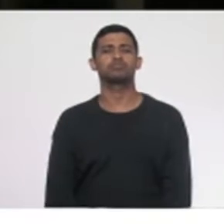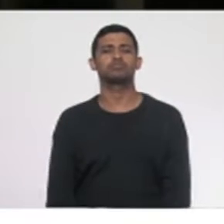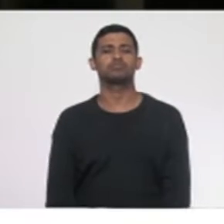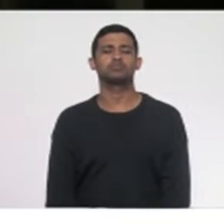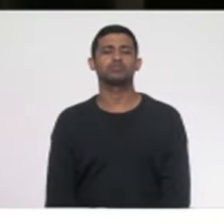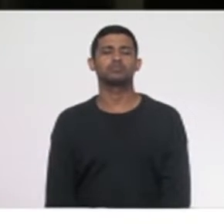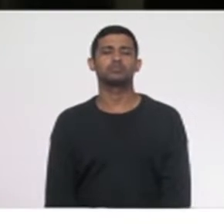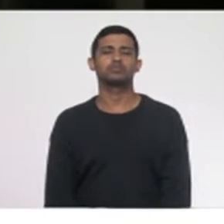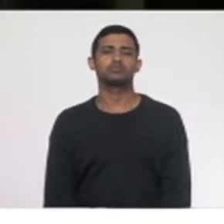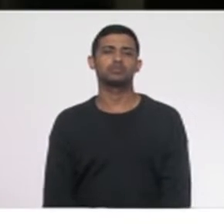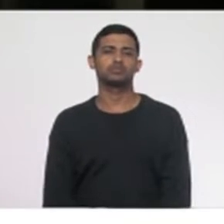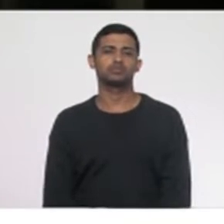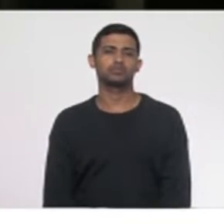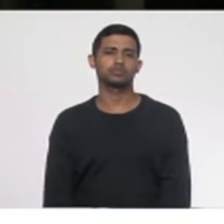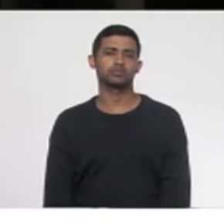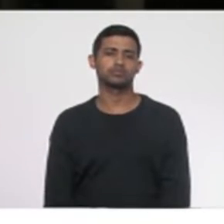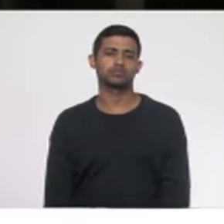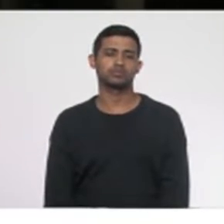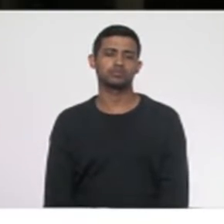objeto de